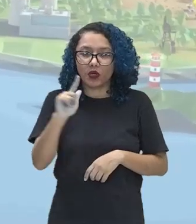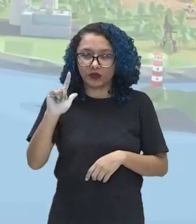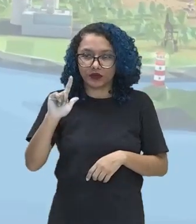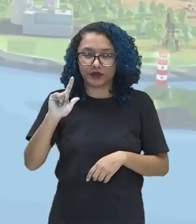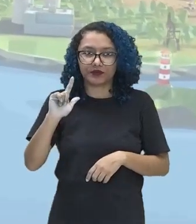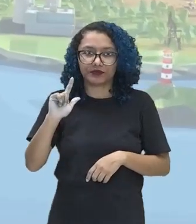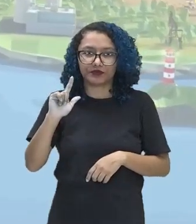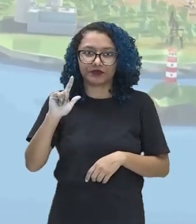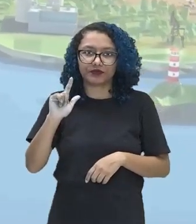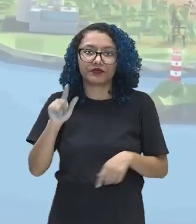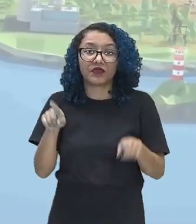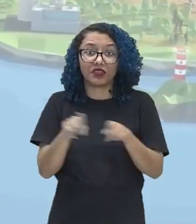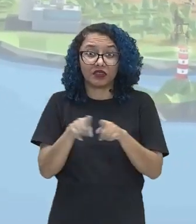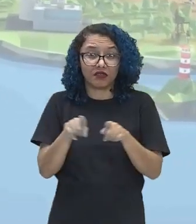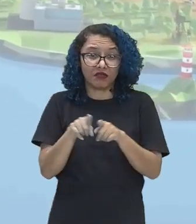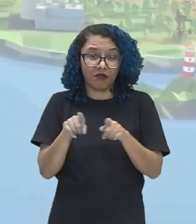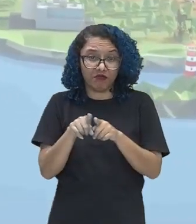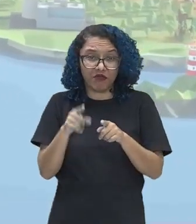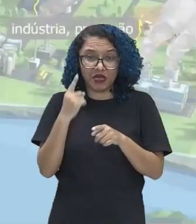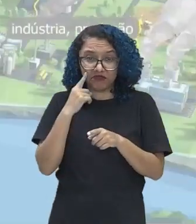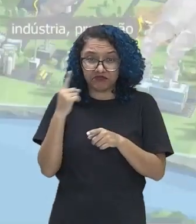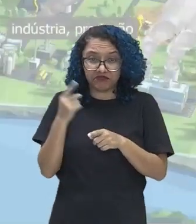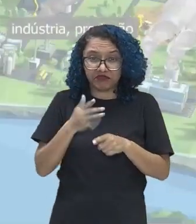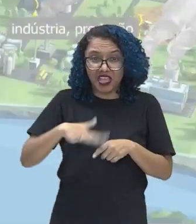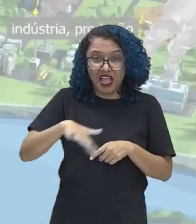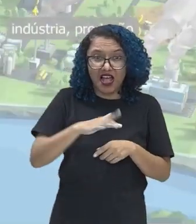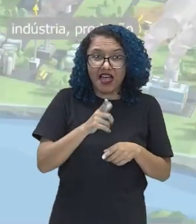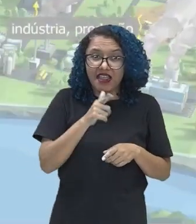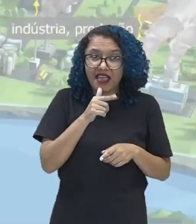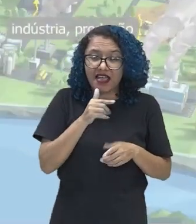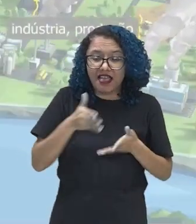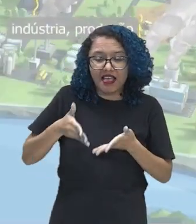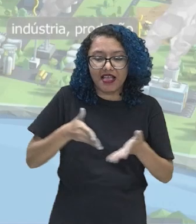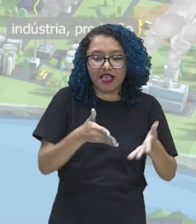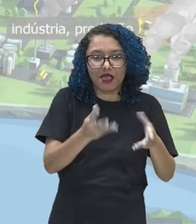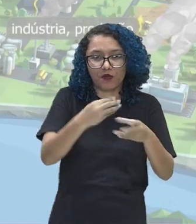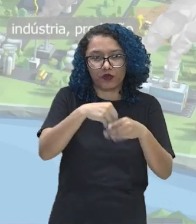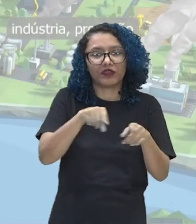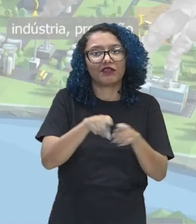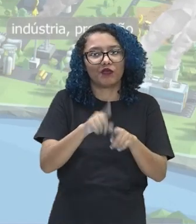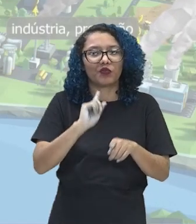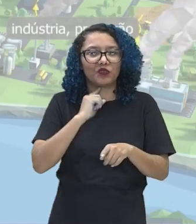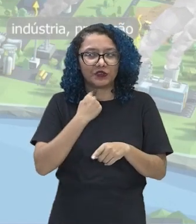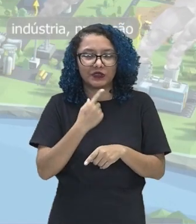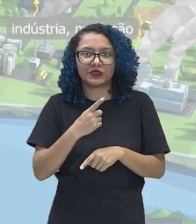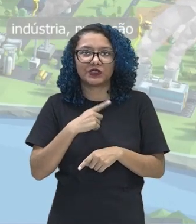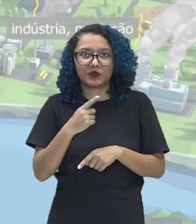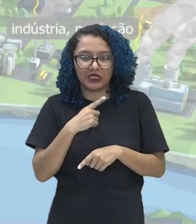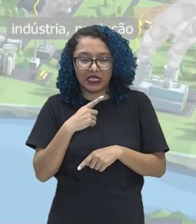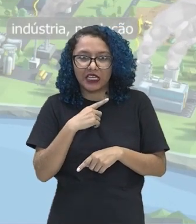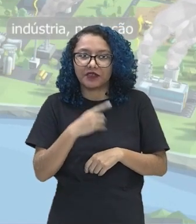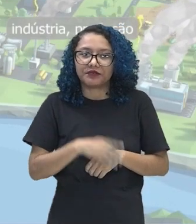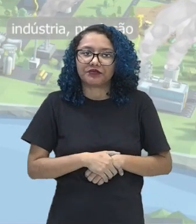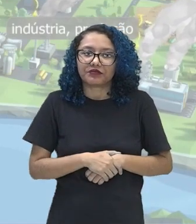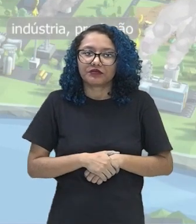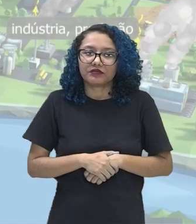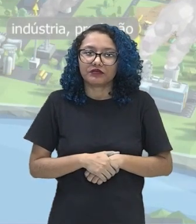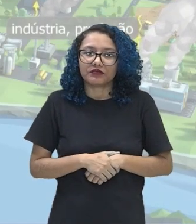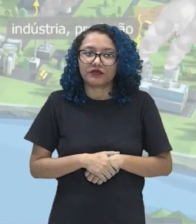né, que é colocada no rio. Então note aqui nas causas que nós temos as